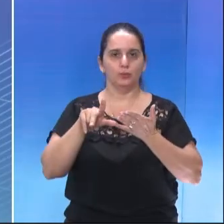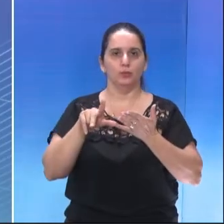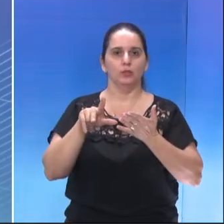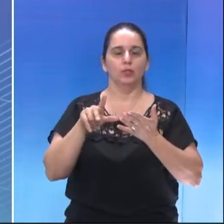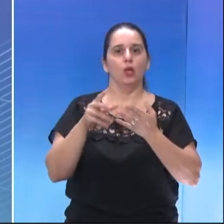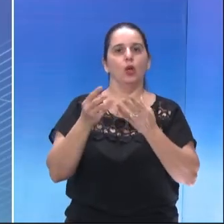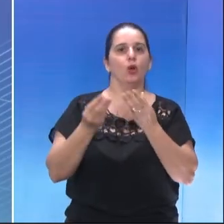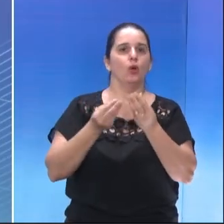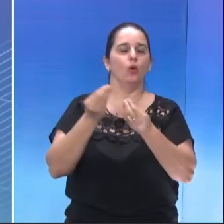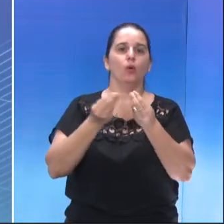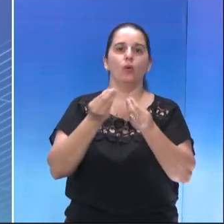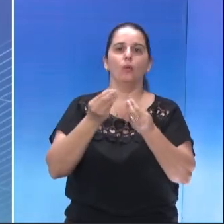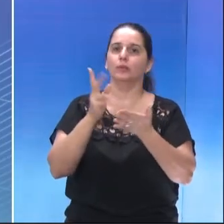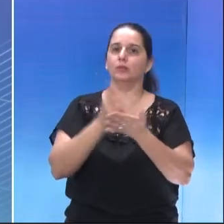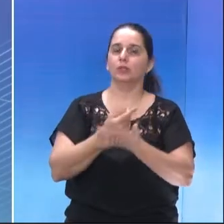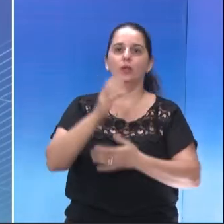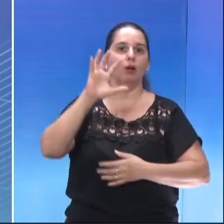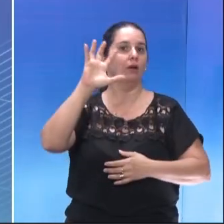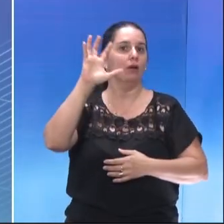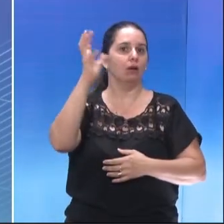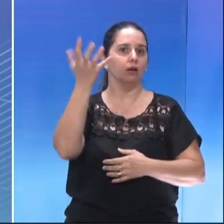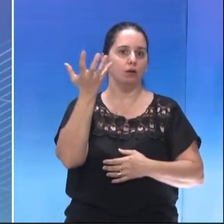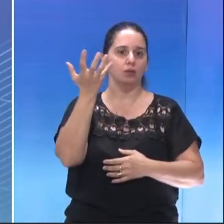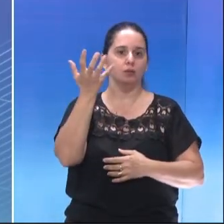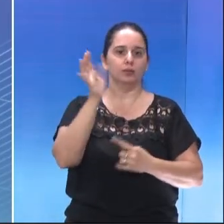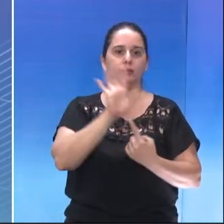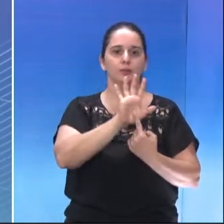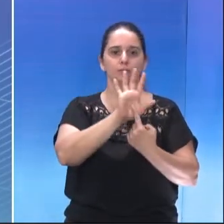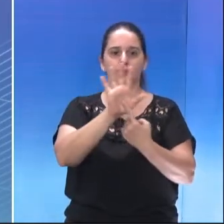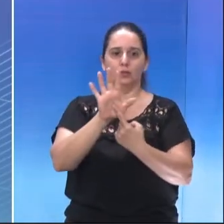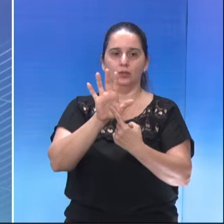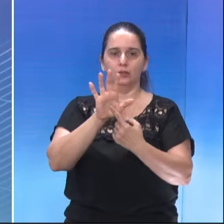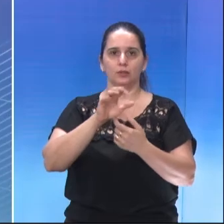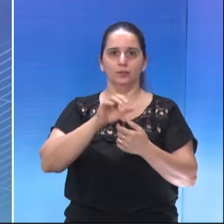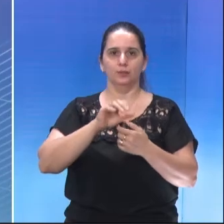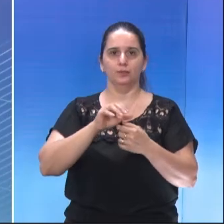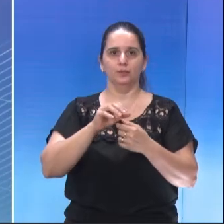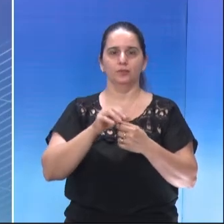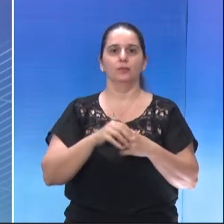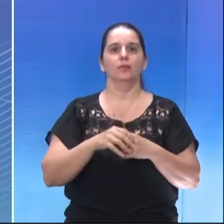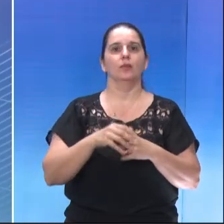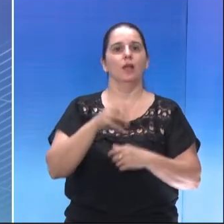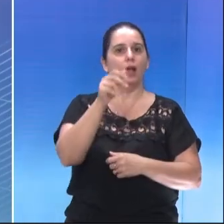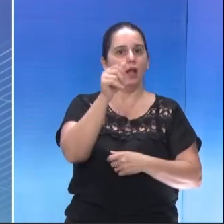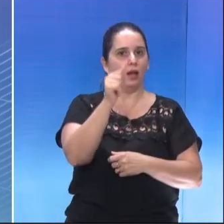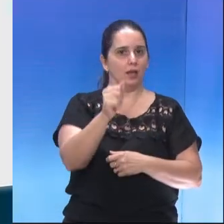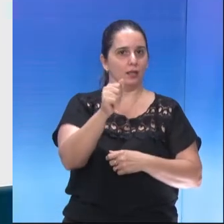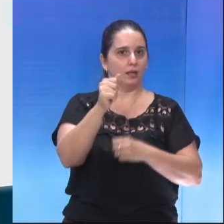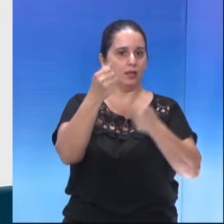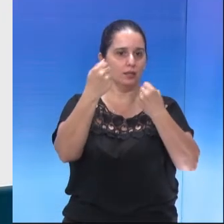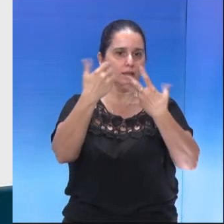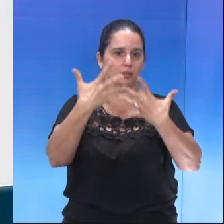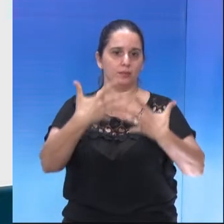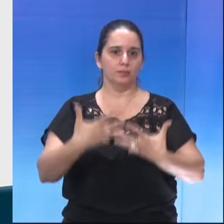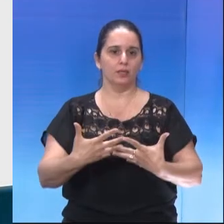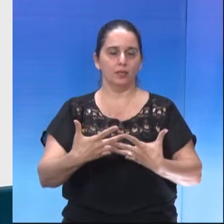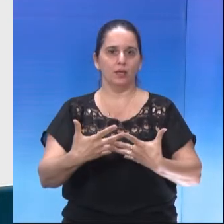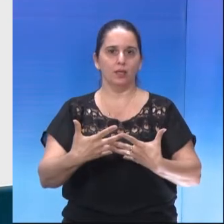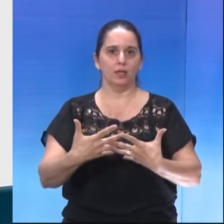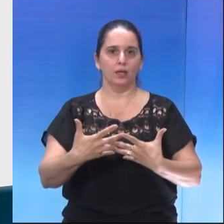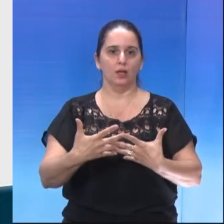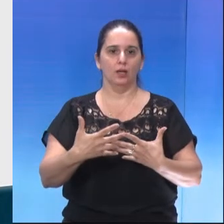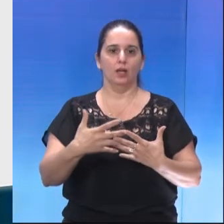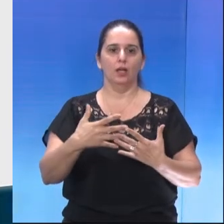e uma questão climática também. Então, ele vai apresentar nesse contexto. Então, a letra A está falando sobre a